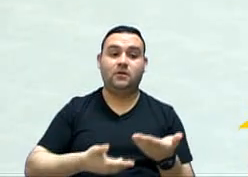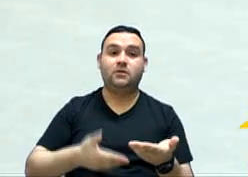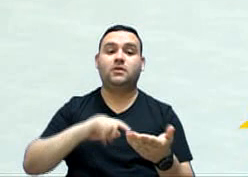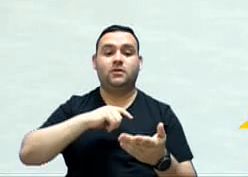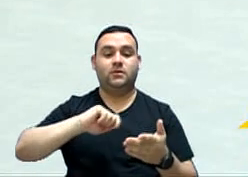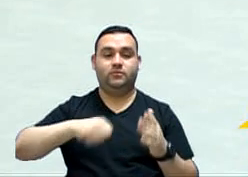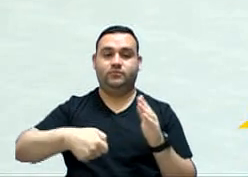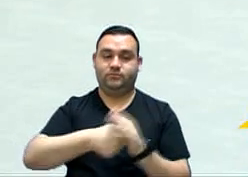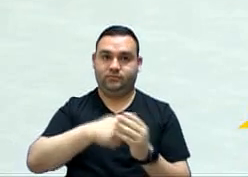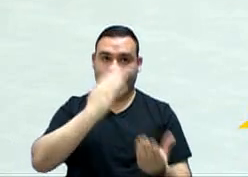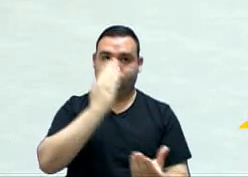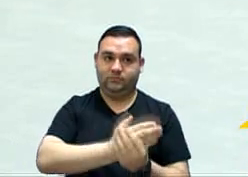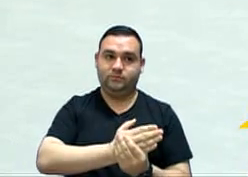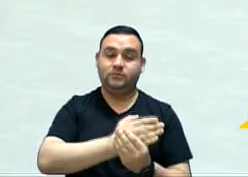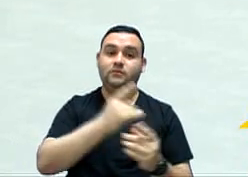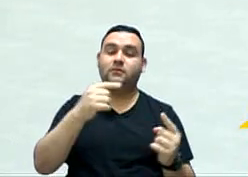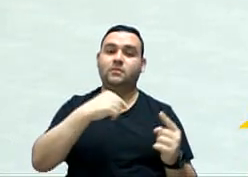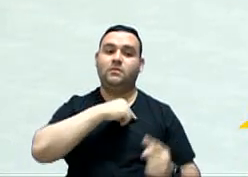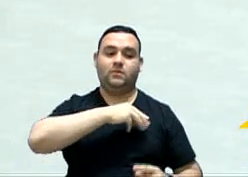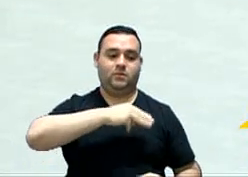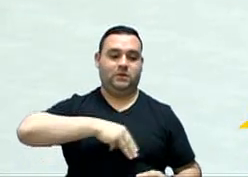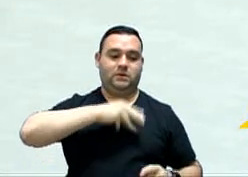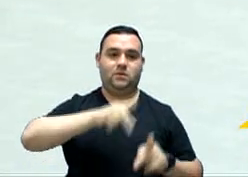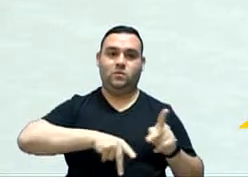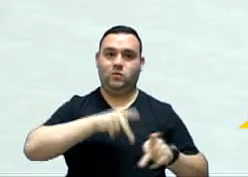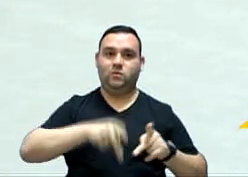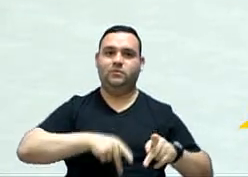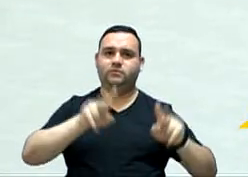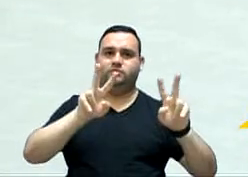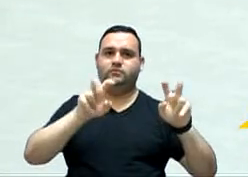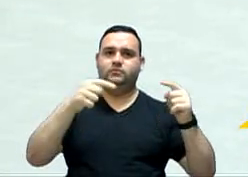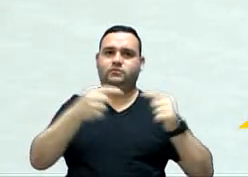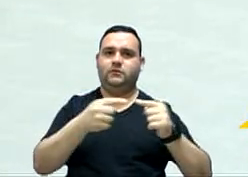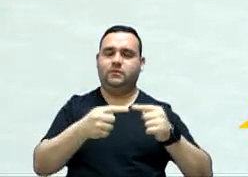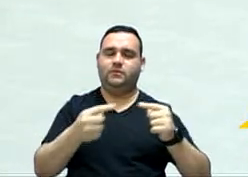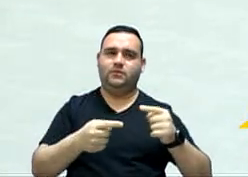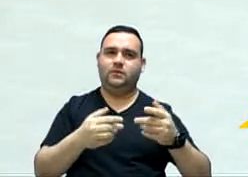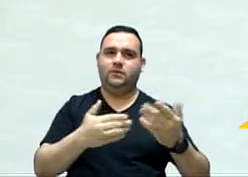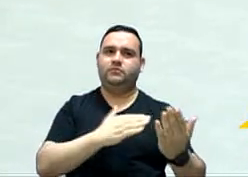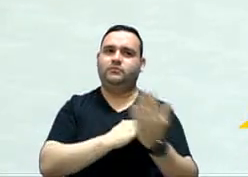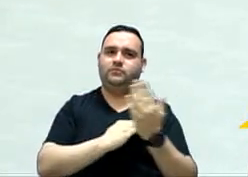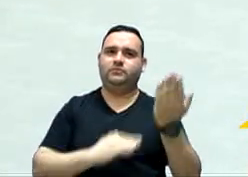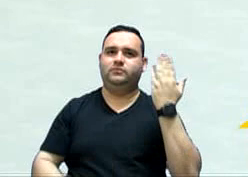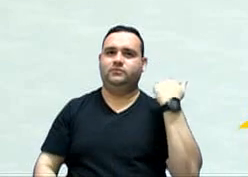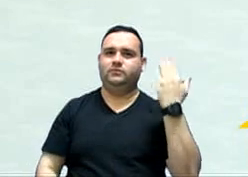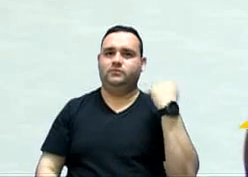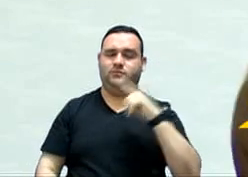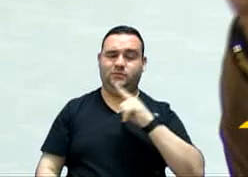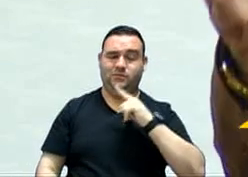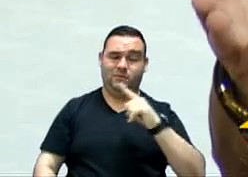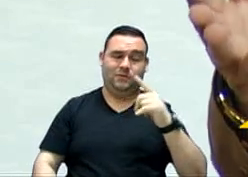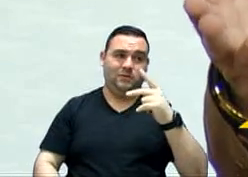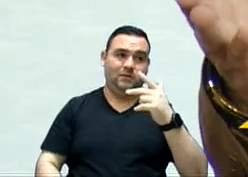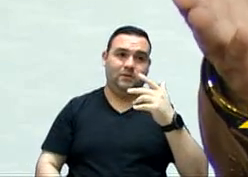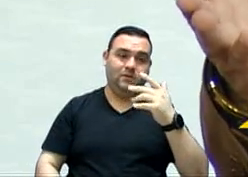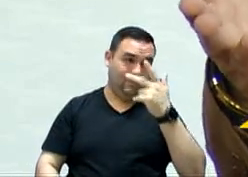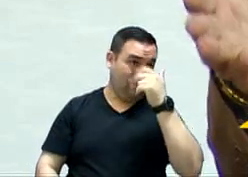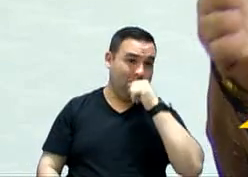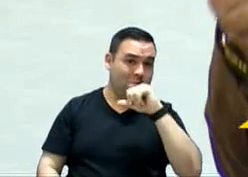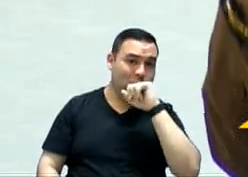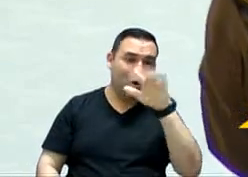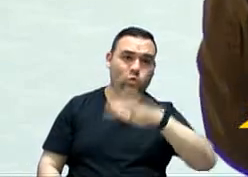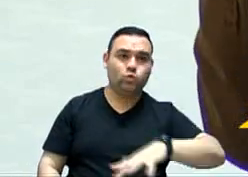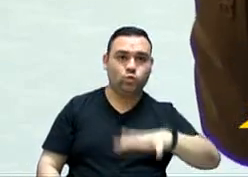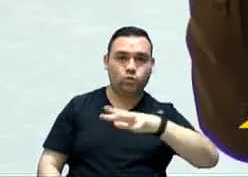no Ministério Público em relação a essa situação. Pois não, Cíntia? Você me ajudou muito e atendendo até as